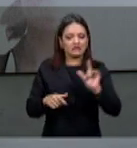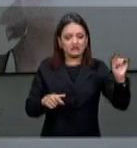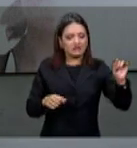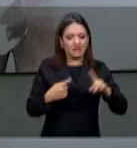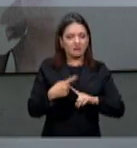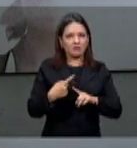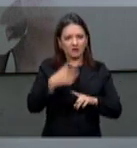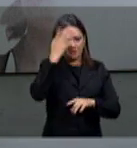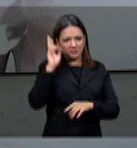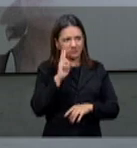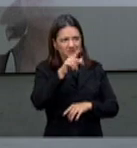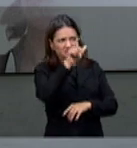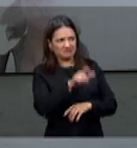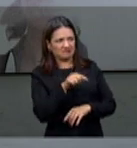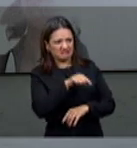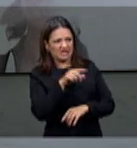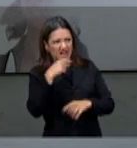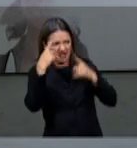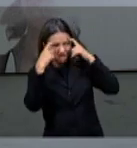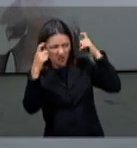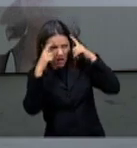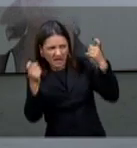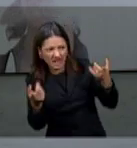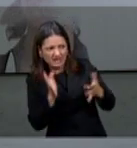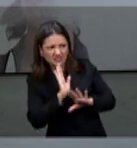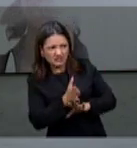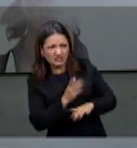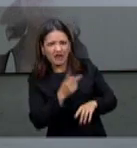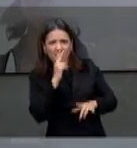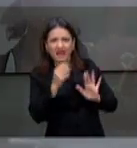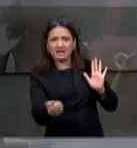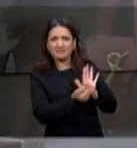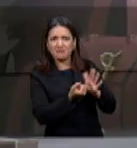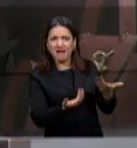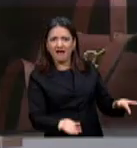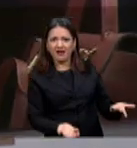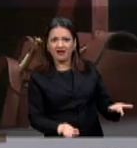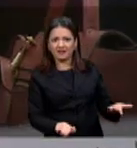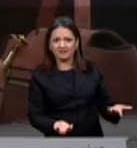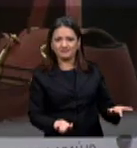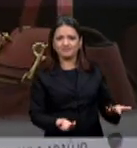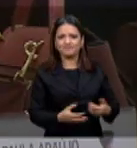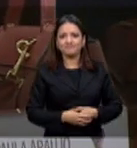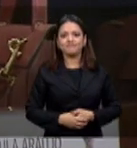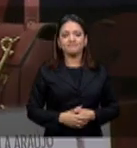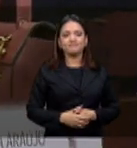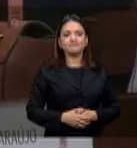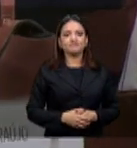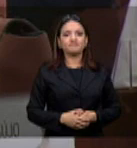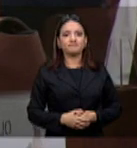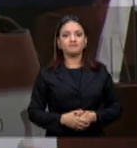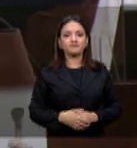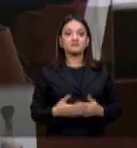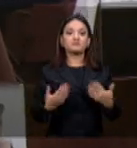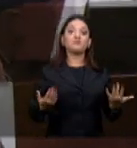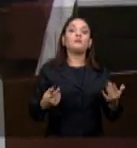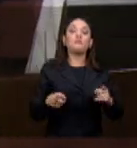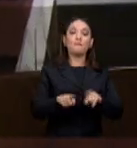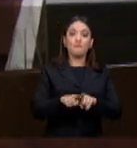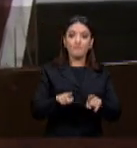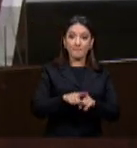são vistas quase com aquele carimbo na cabeça, na testa, daquilo que aconteceu com elas. E ainda um outro